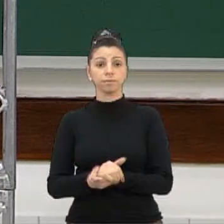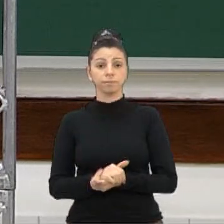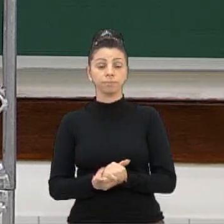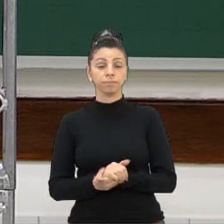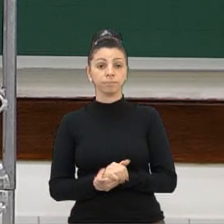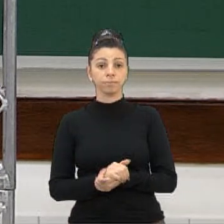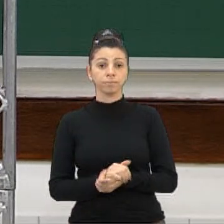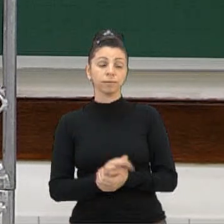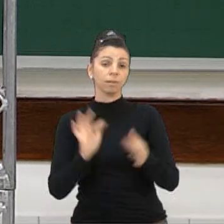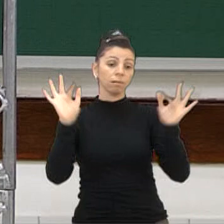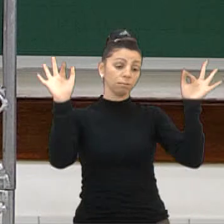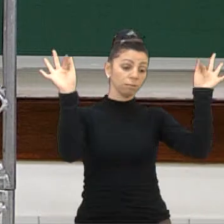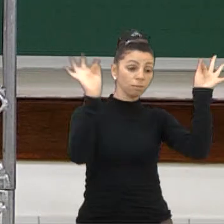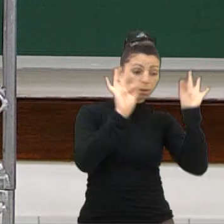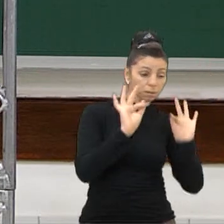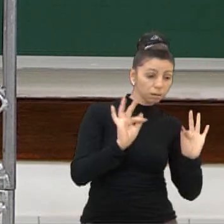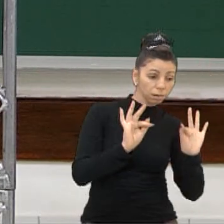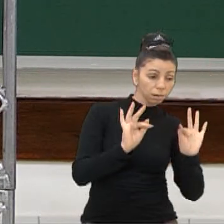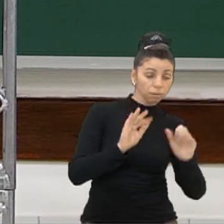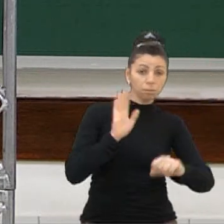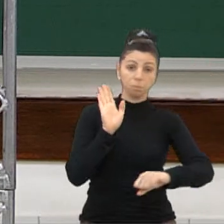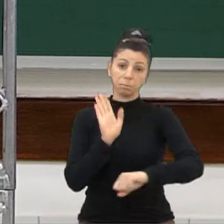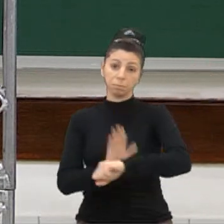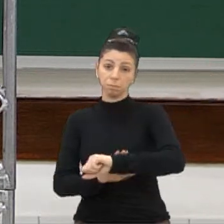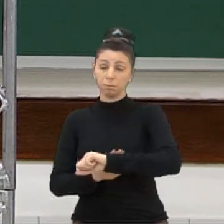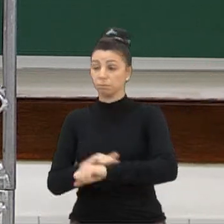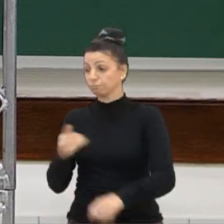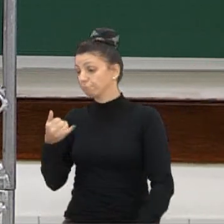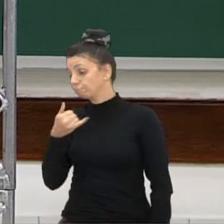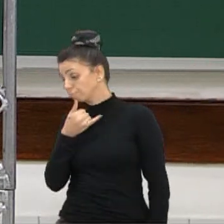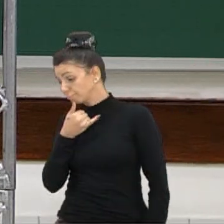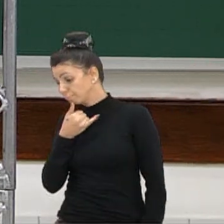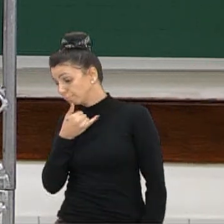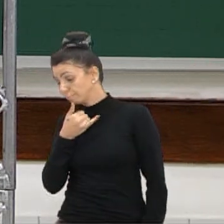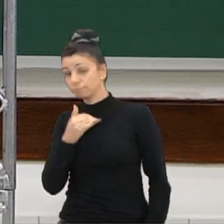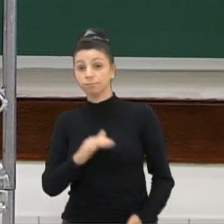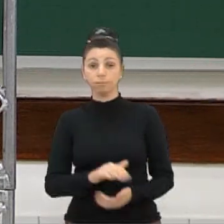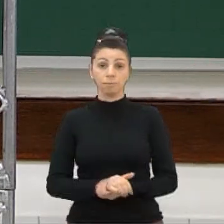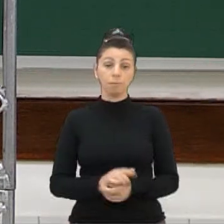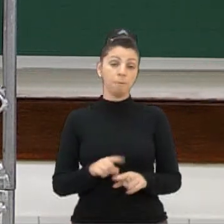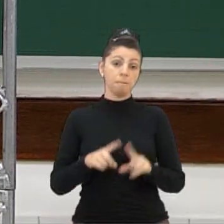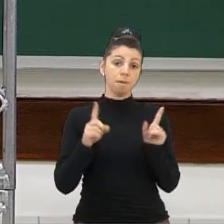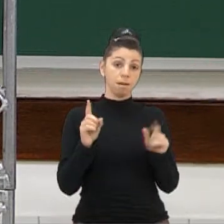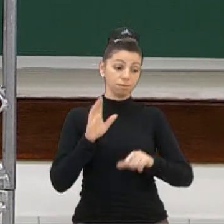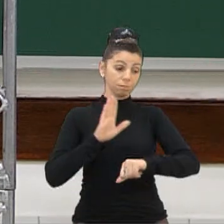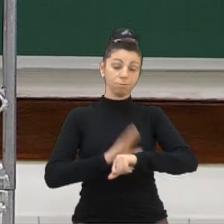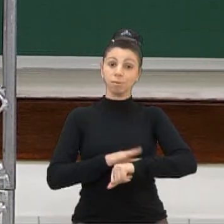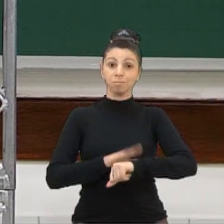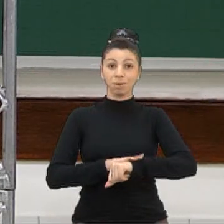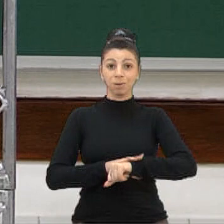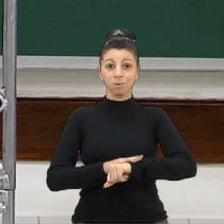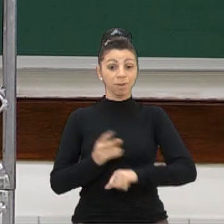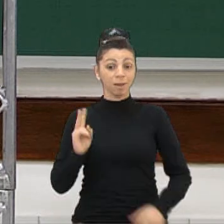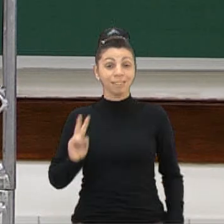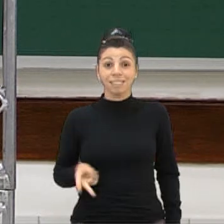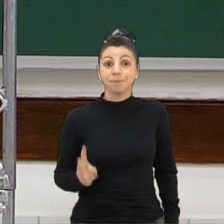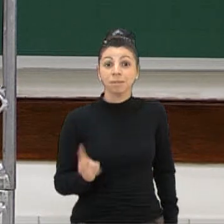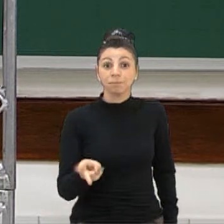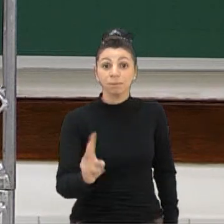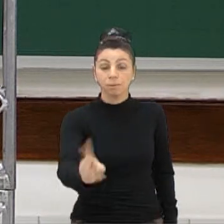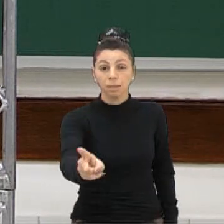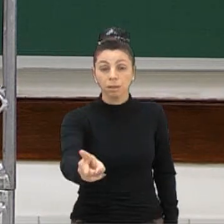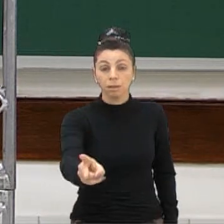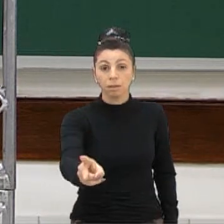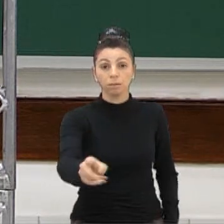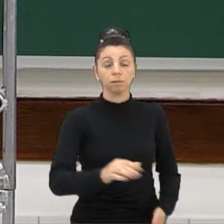pessoas felizes e, às vezes, outros momentos fazem as pessoas tristes. Mas esses momentos não são eternos, eles são efêmeros. Né?